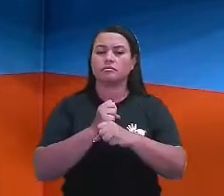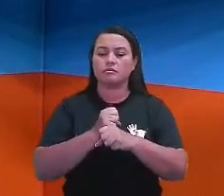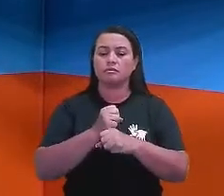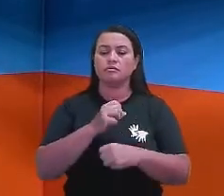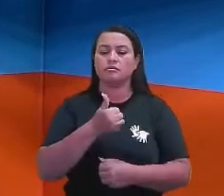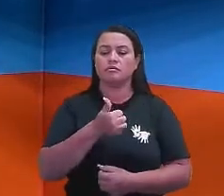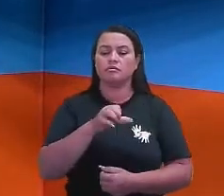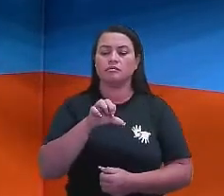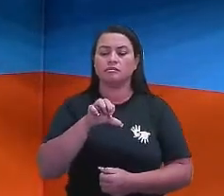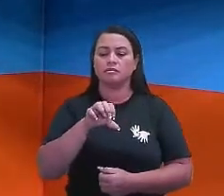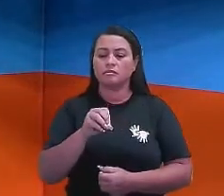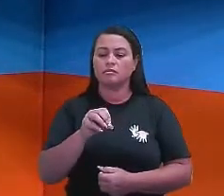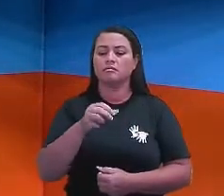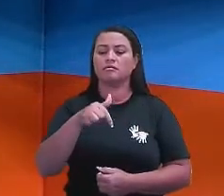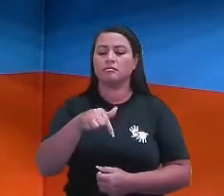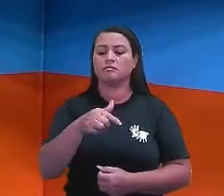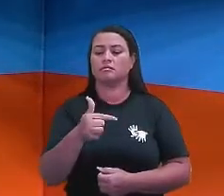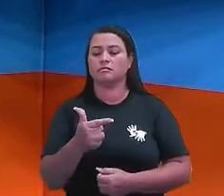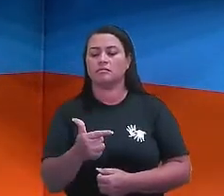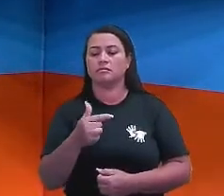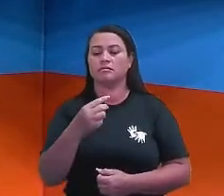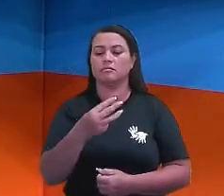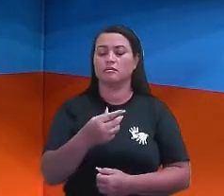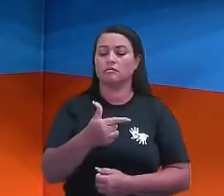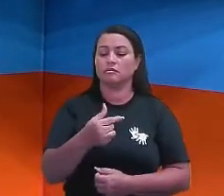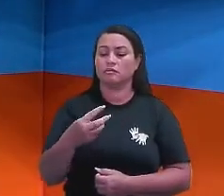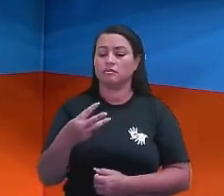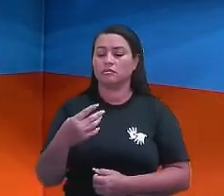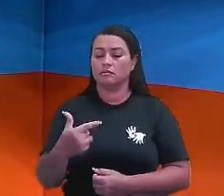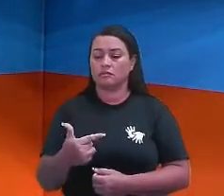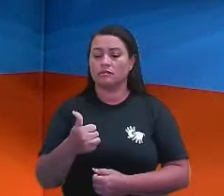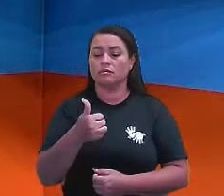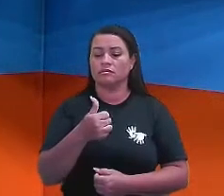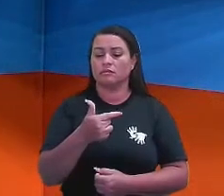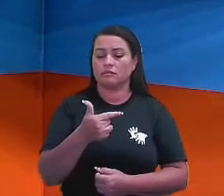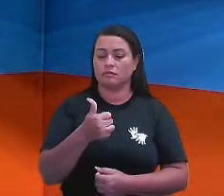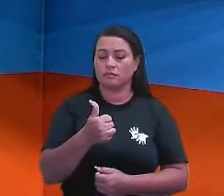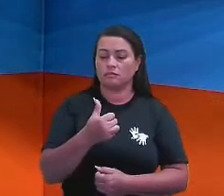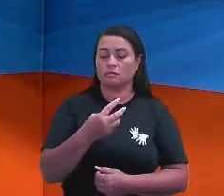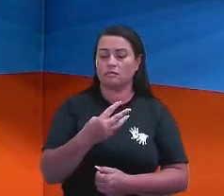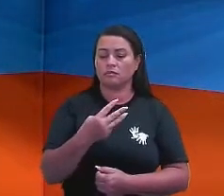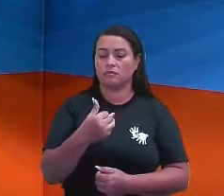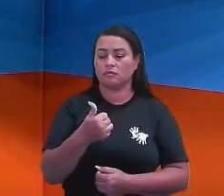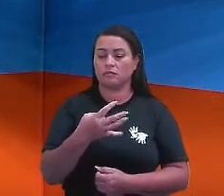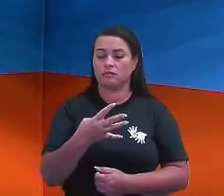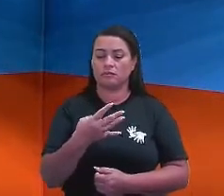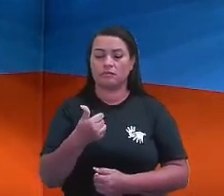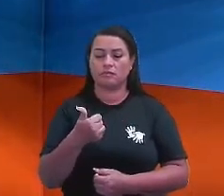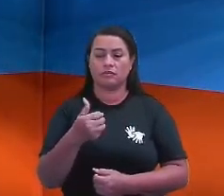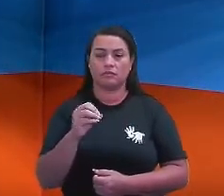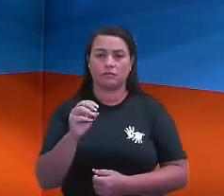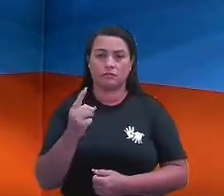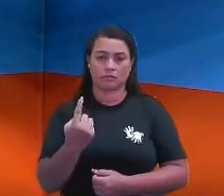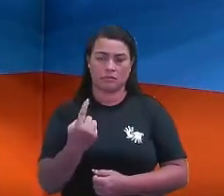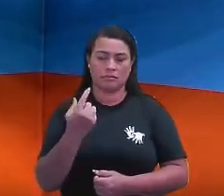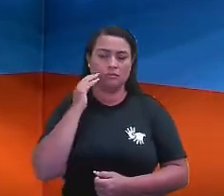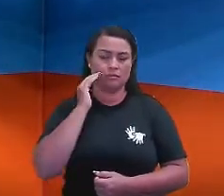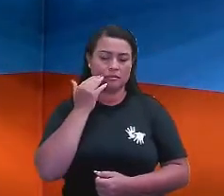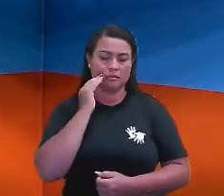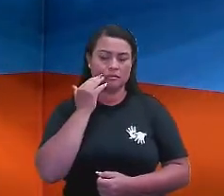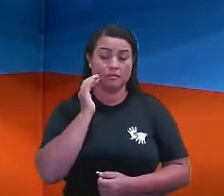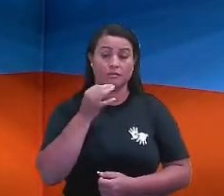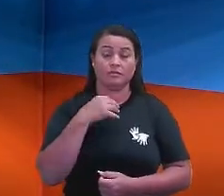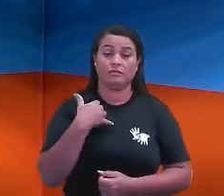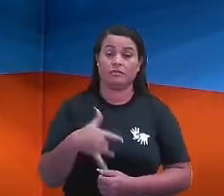190, 72, 232, 121, 314 e 101.